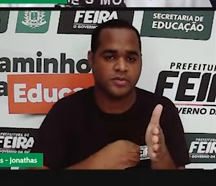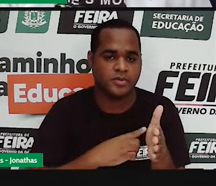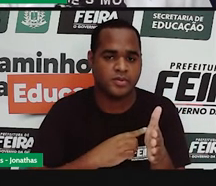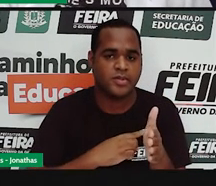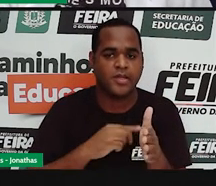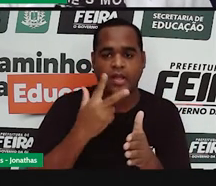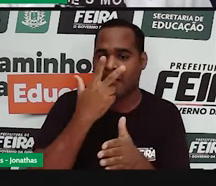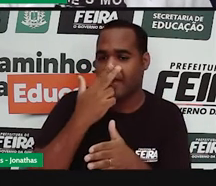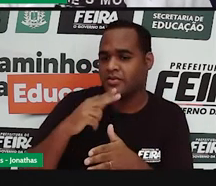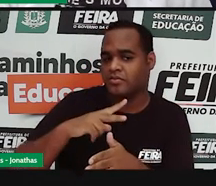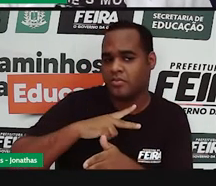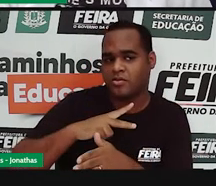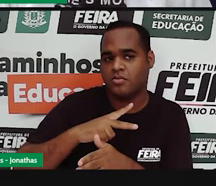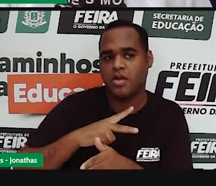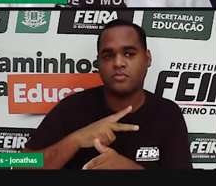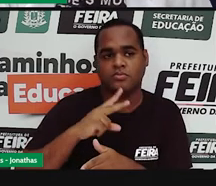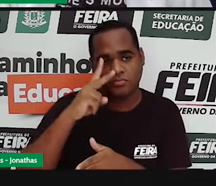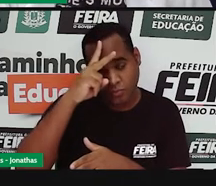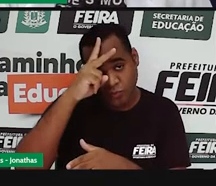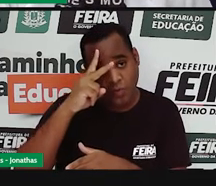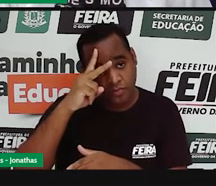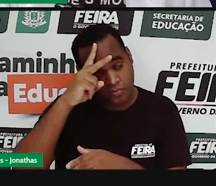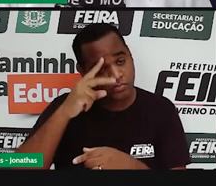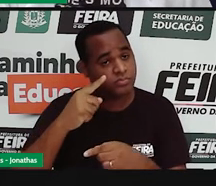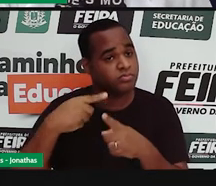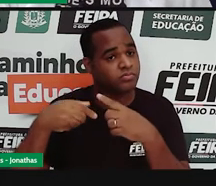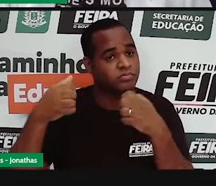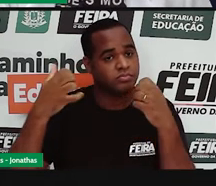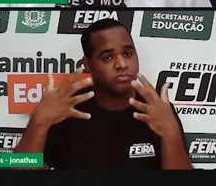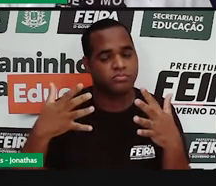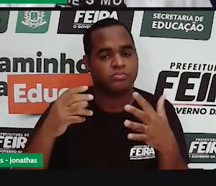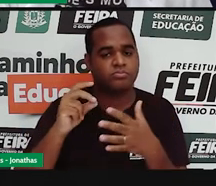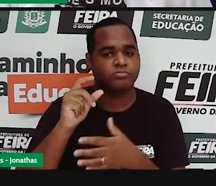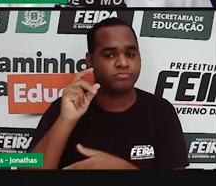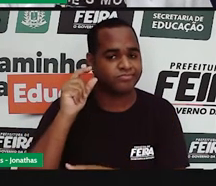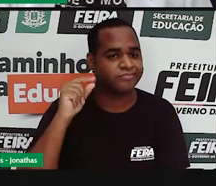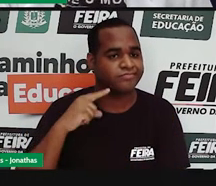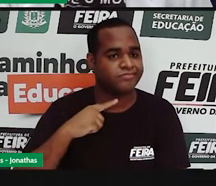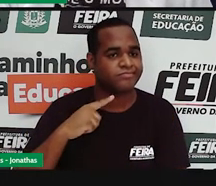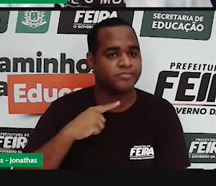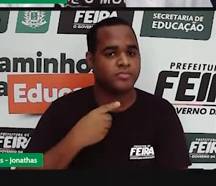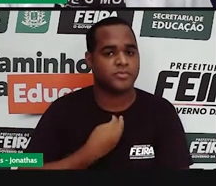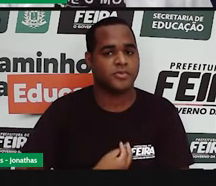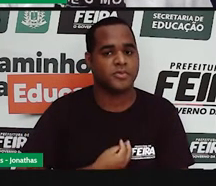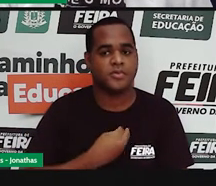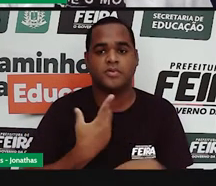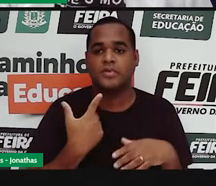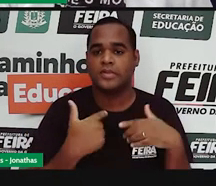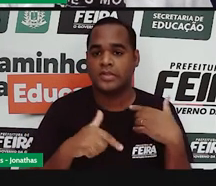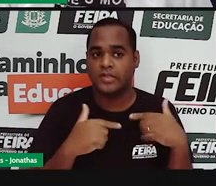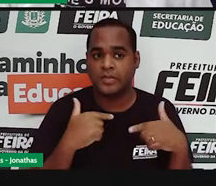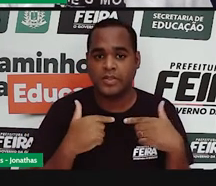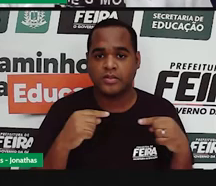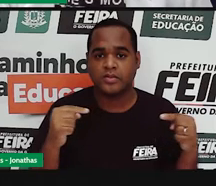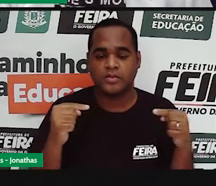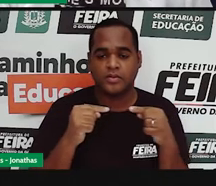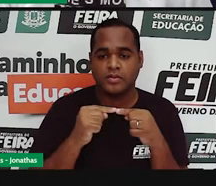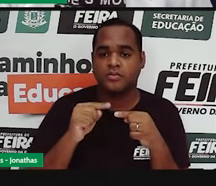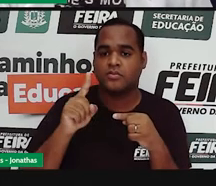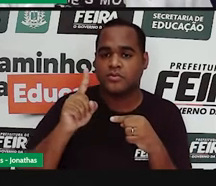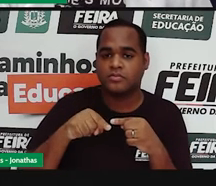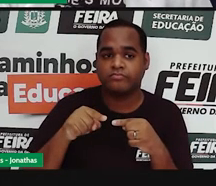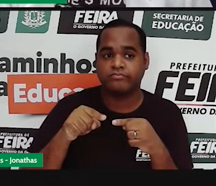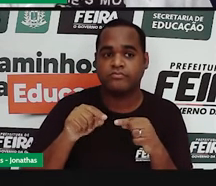bem particular da nossa história, a antiguidade clássica. Bem, trabalho, ele tem a ver com